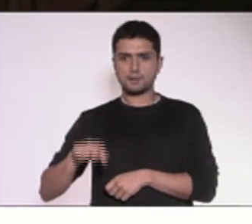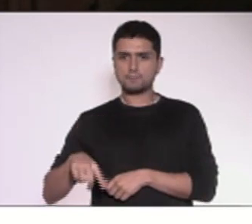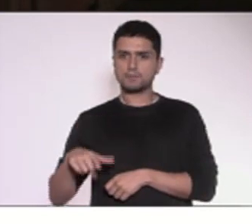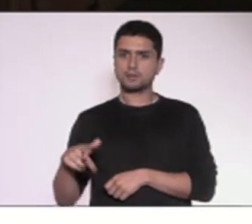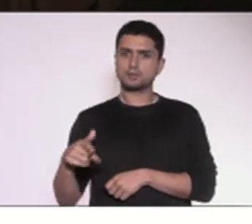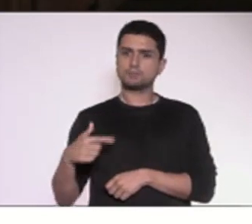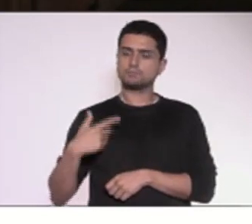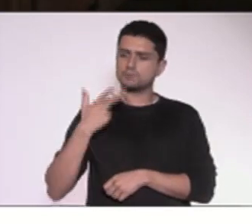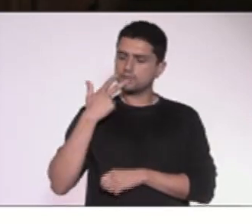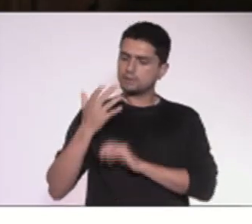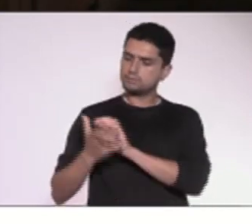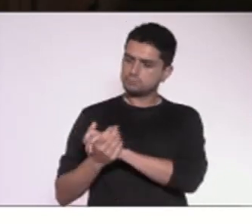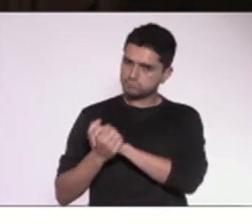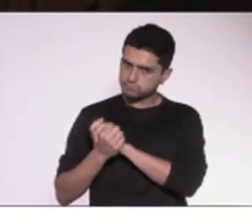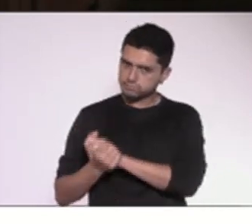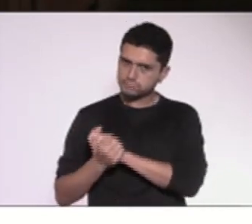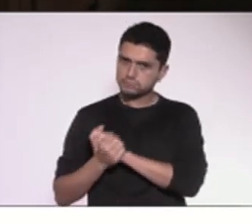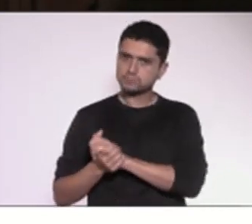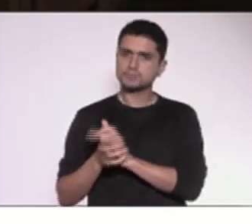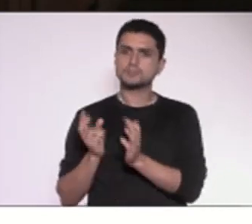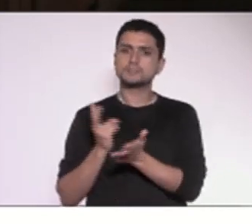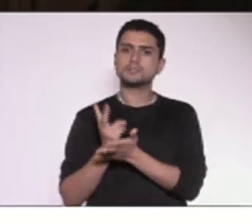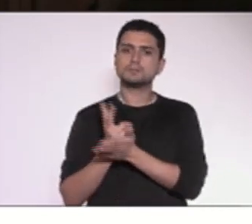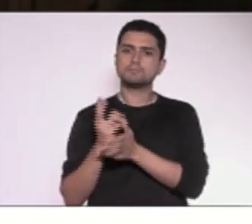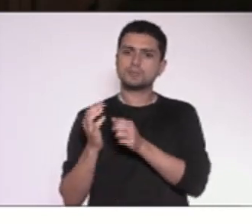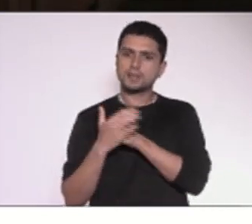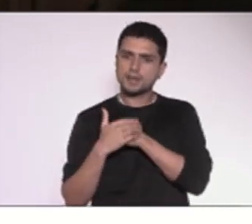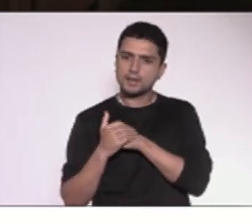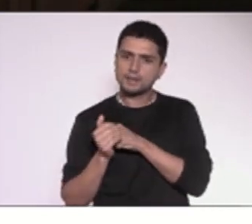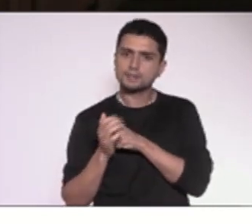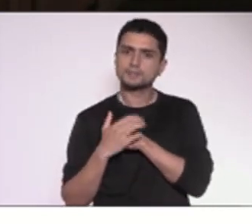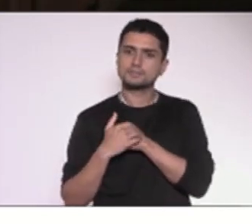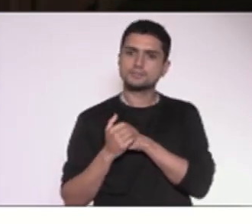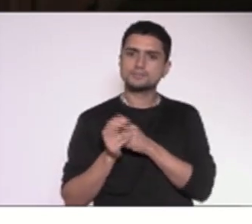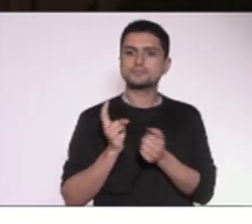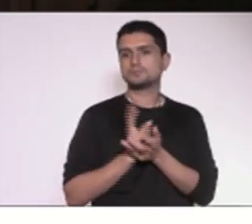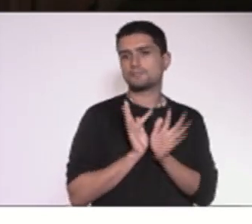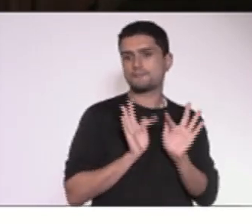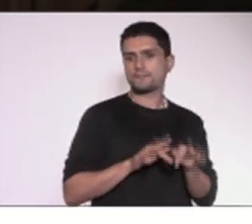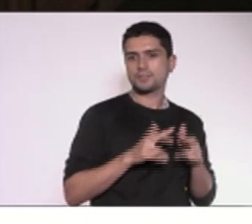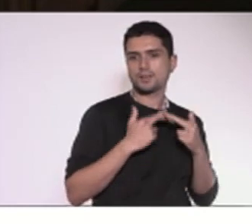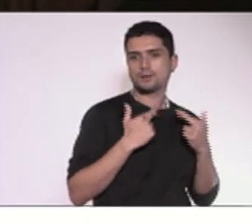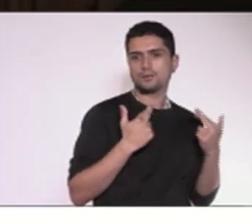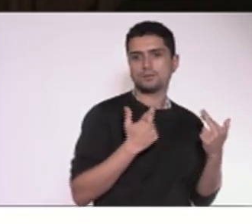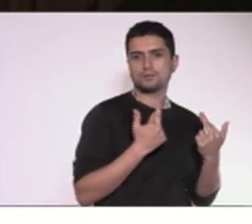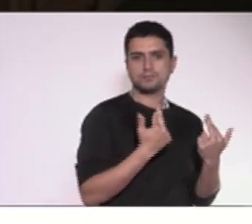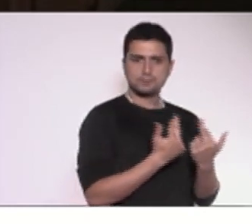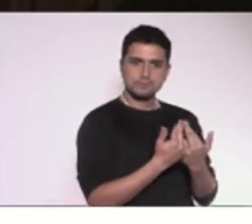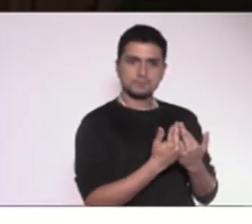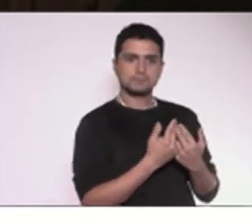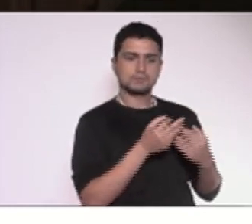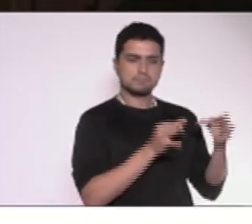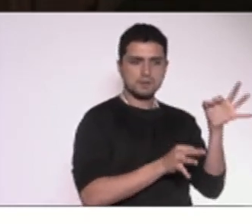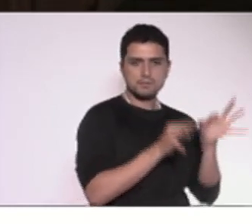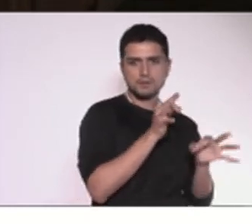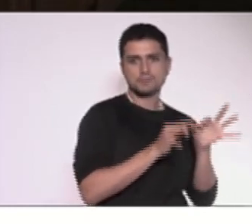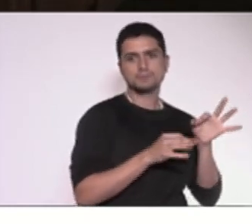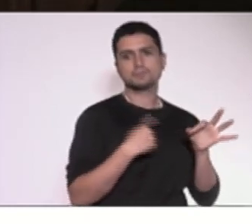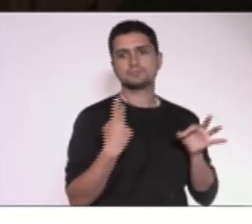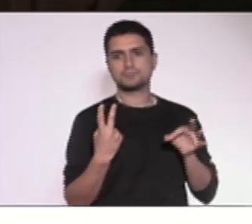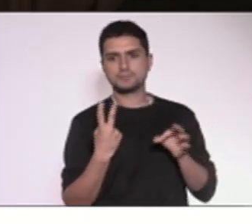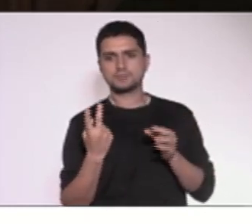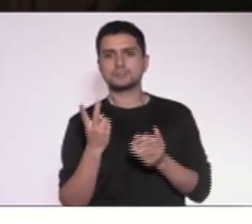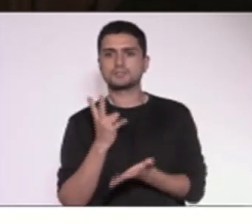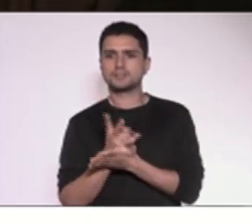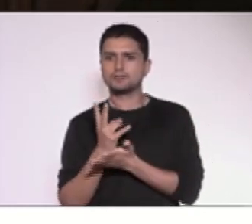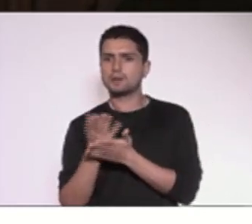com fraternidade, com carinho. E sempre discutíamos questões das nossas